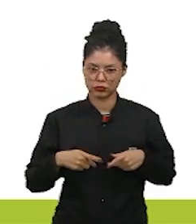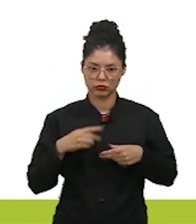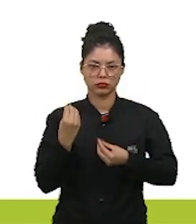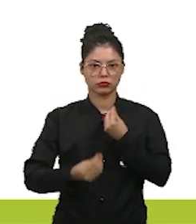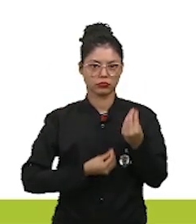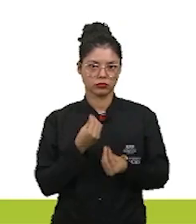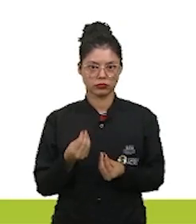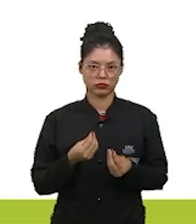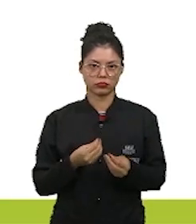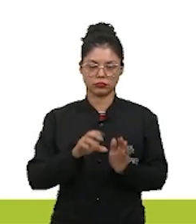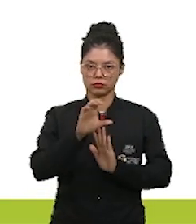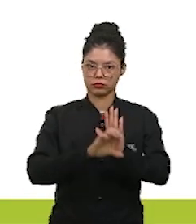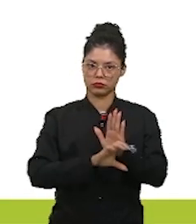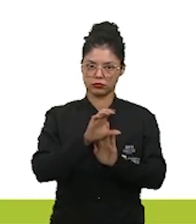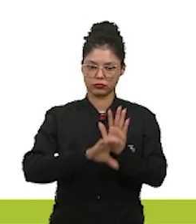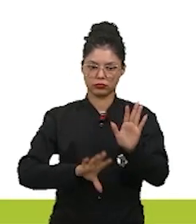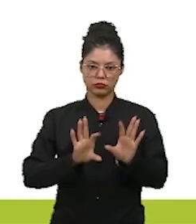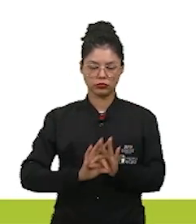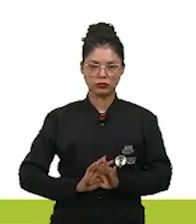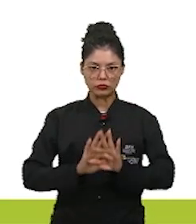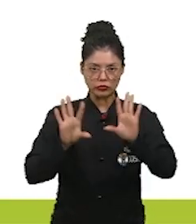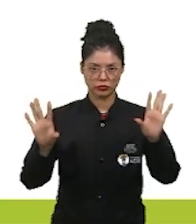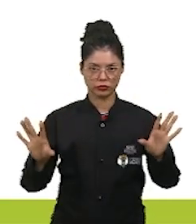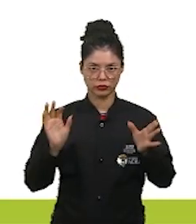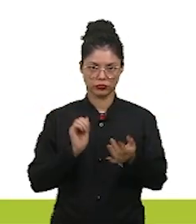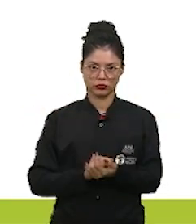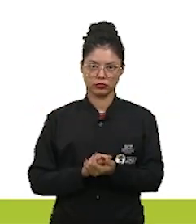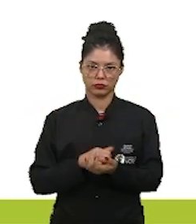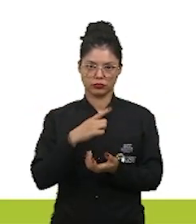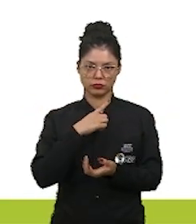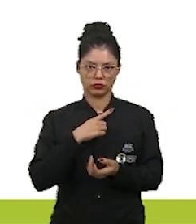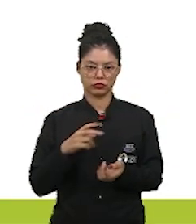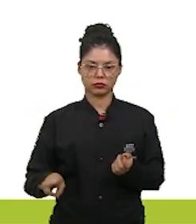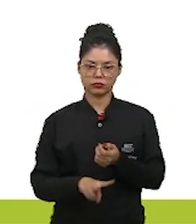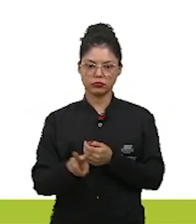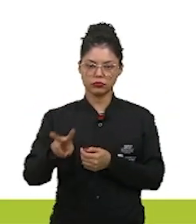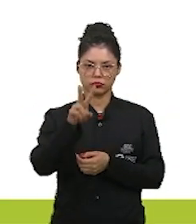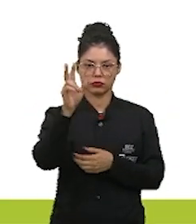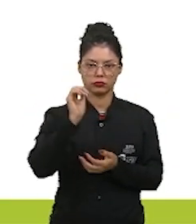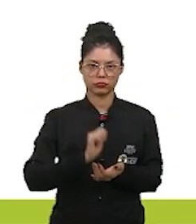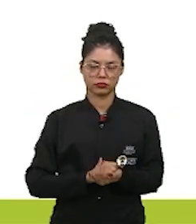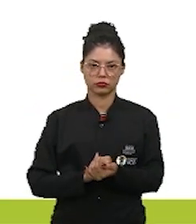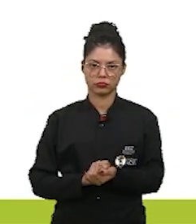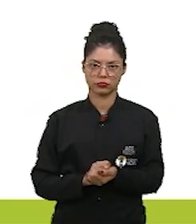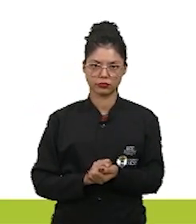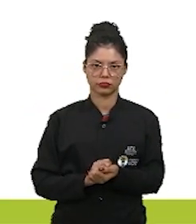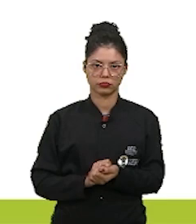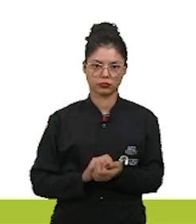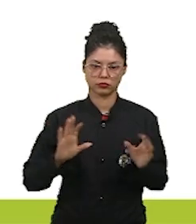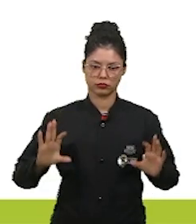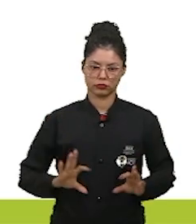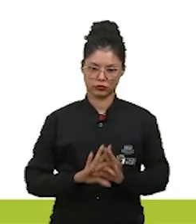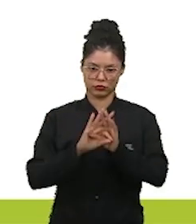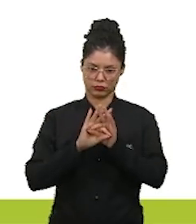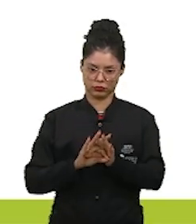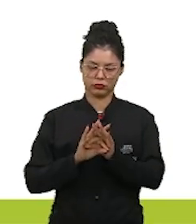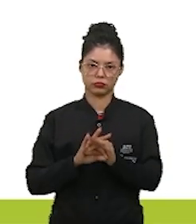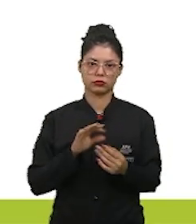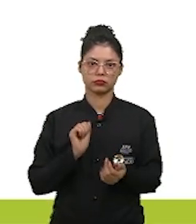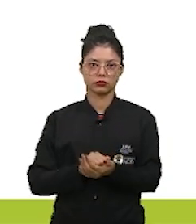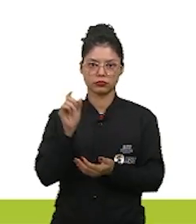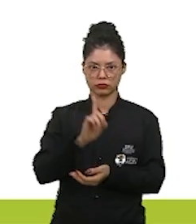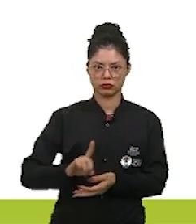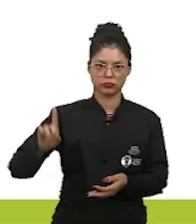como os conceitos de liberdade, intenção, e valorizava a relação entre os indivíduos com